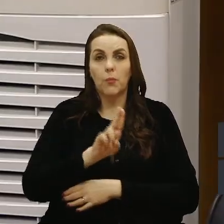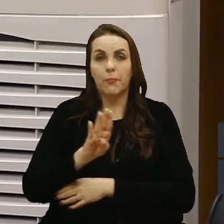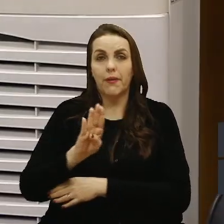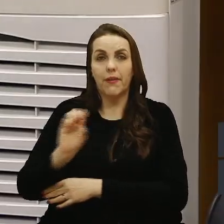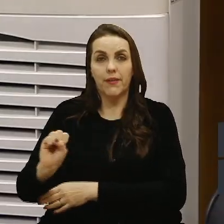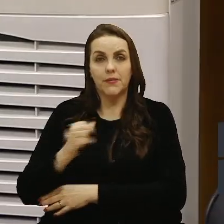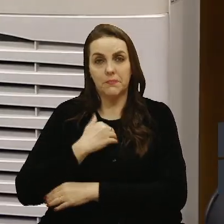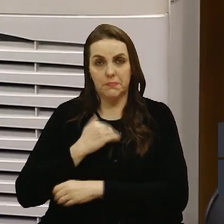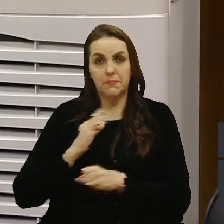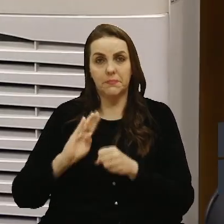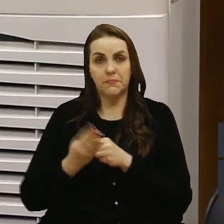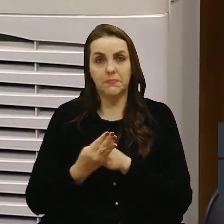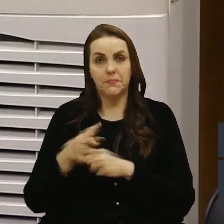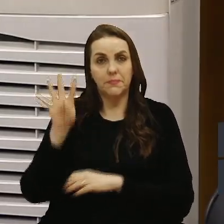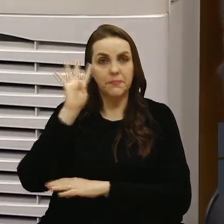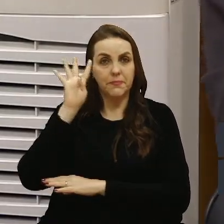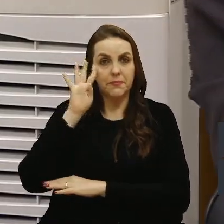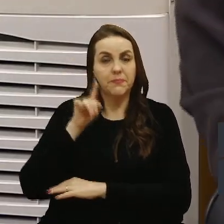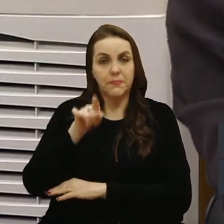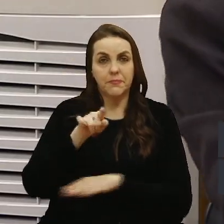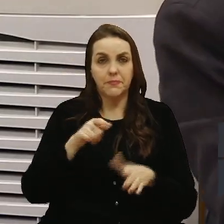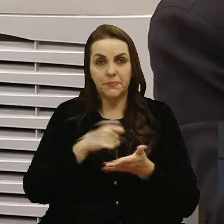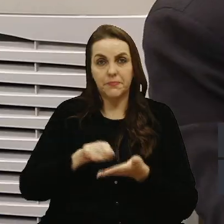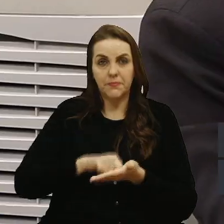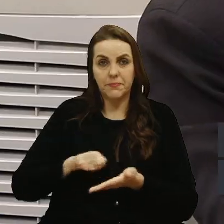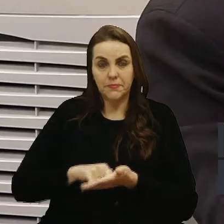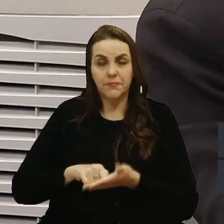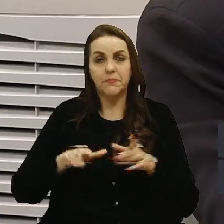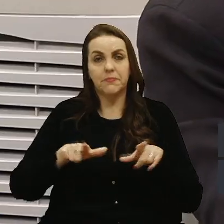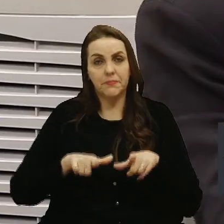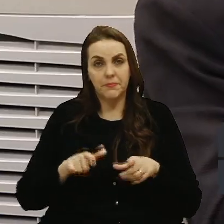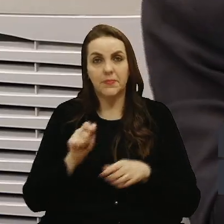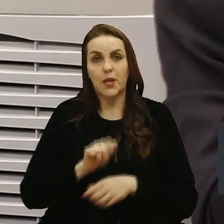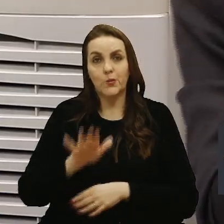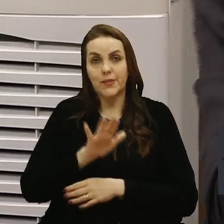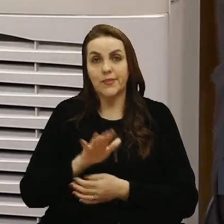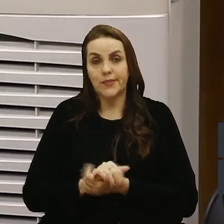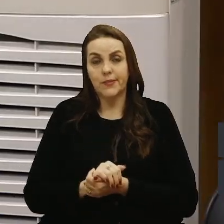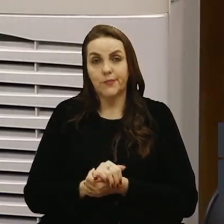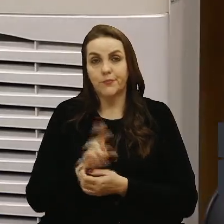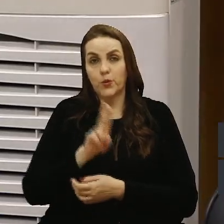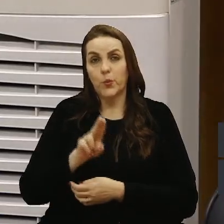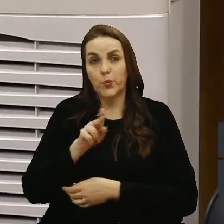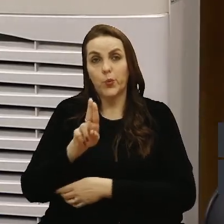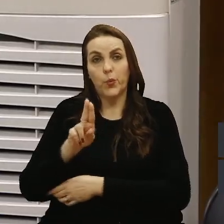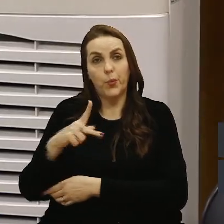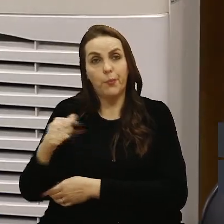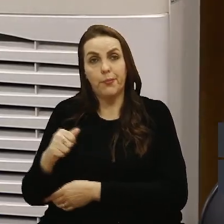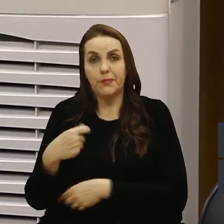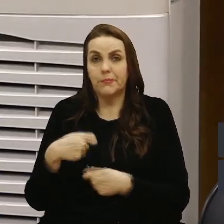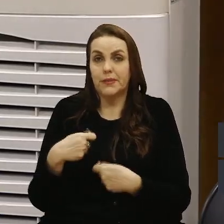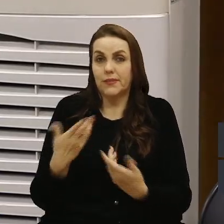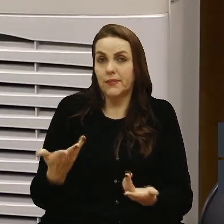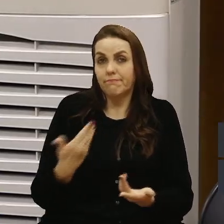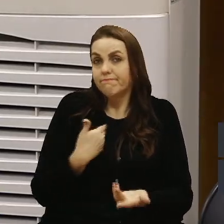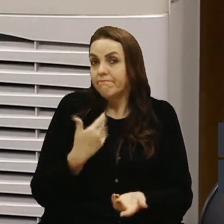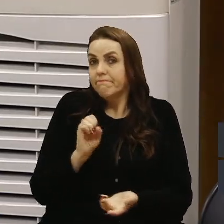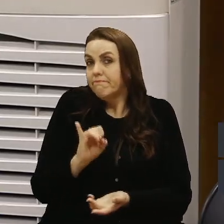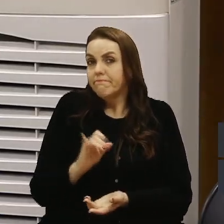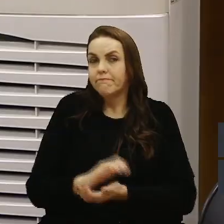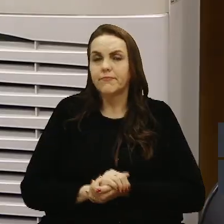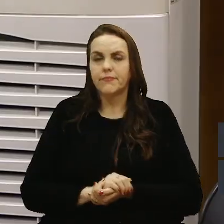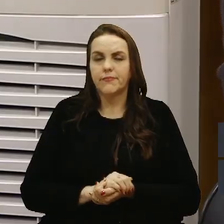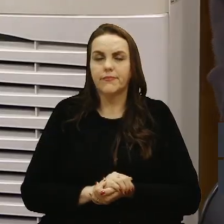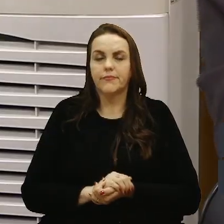inclusive quarta-feira tenho que ir lá pegar a receita para atualizar. Uso a UPA quando necessário, mas